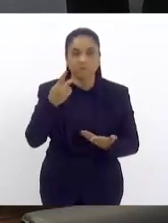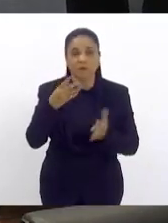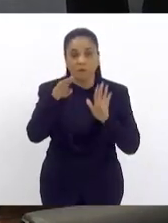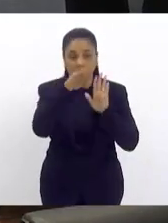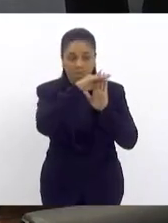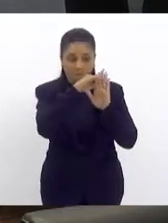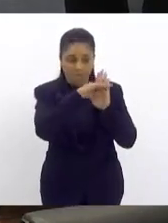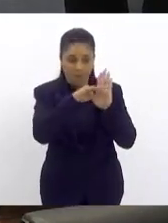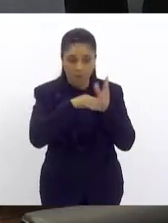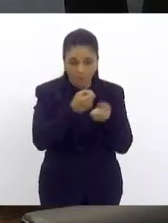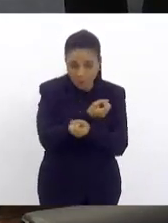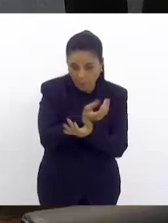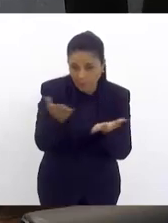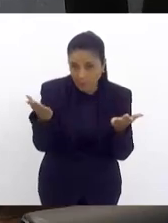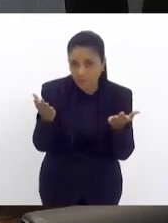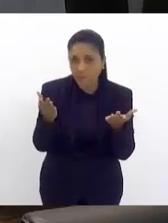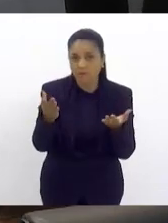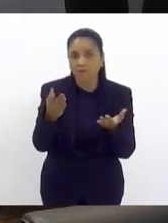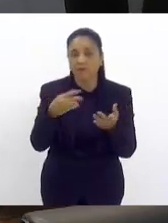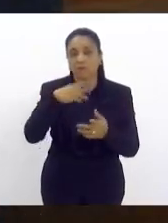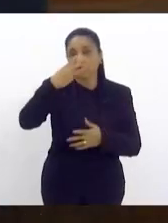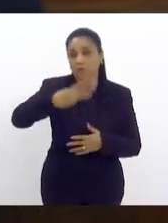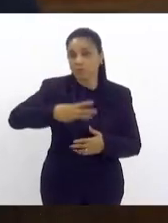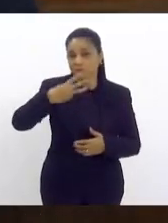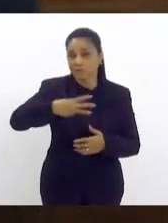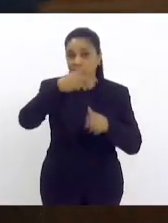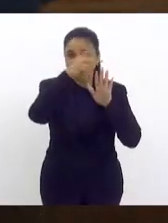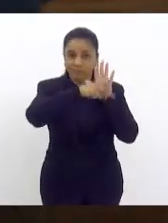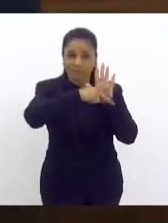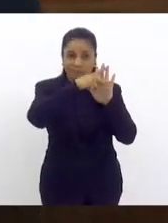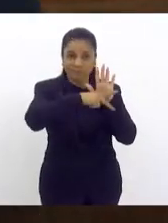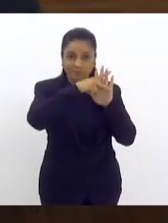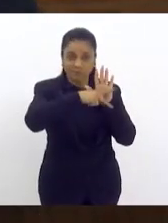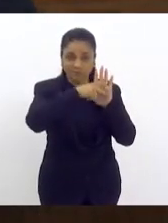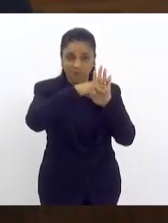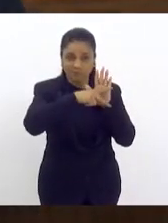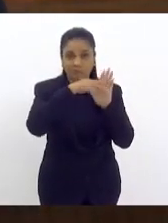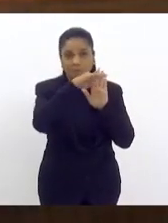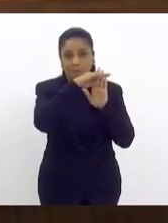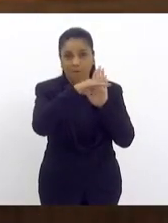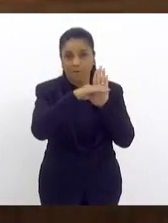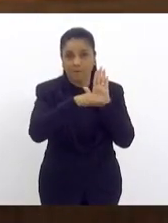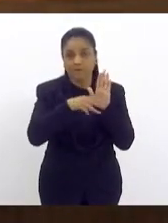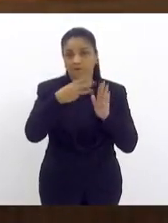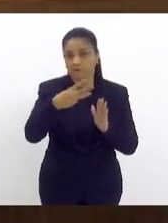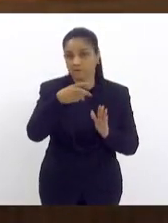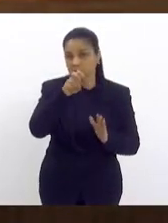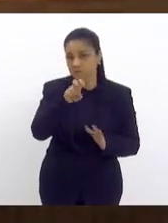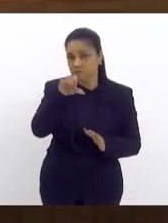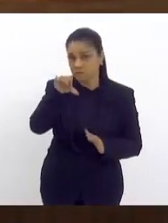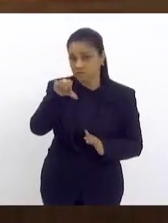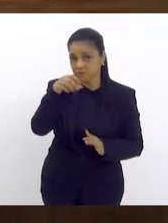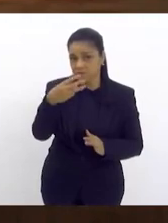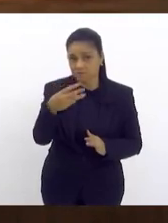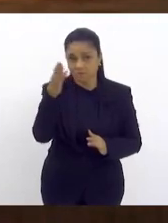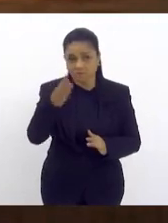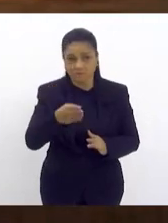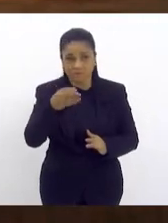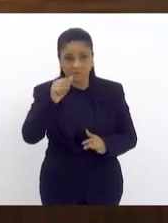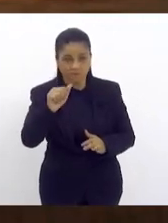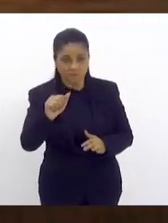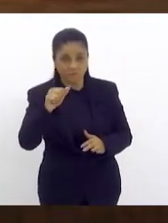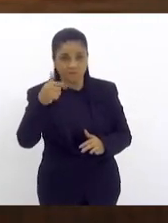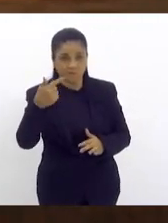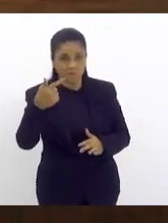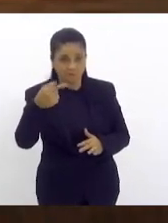distribuída o terceiro projeto de pauta é o 3593 A de 17